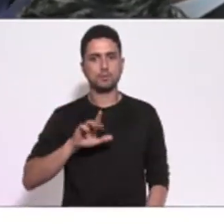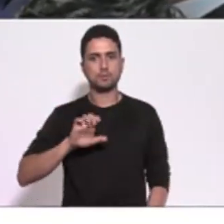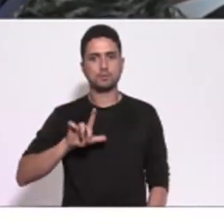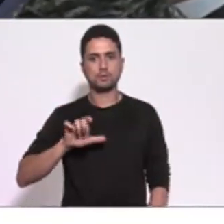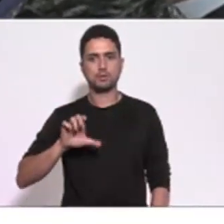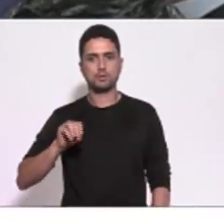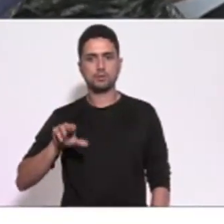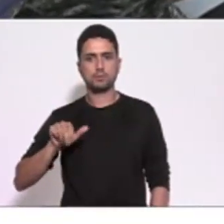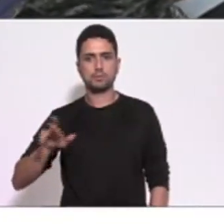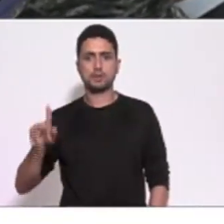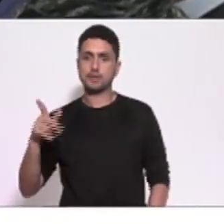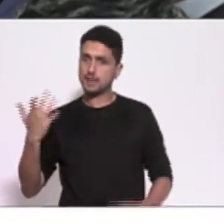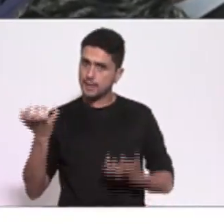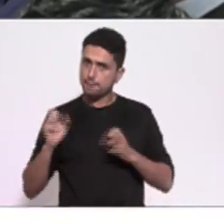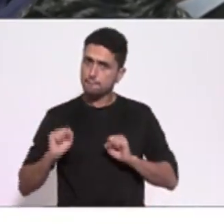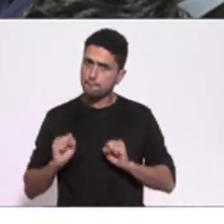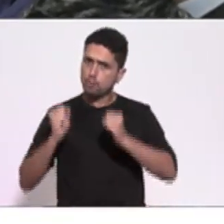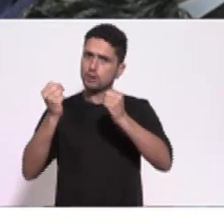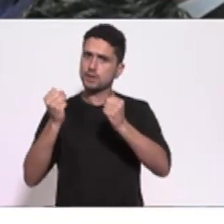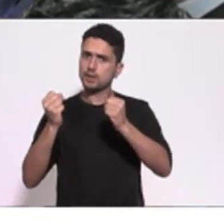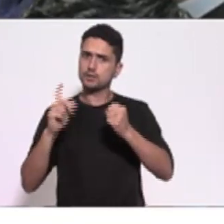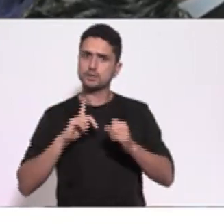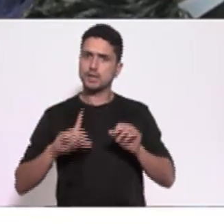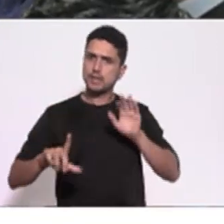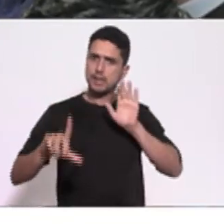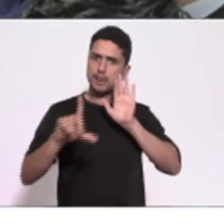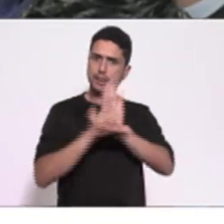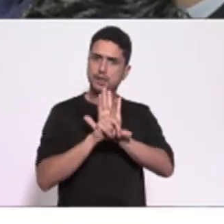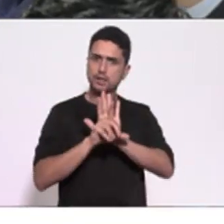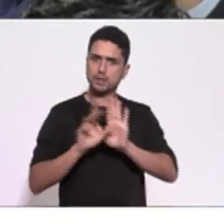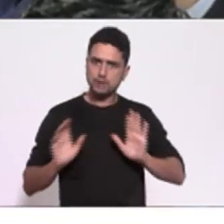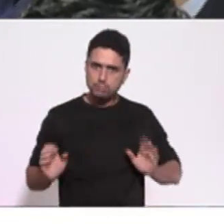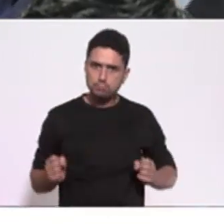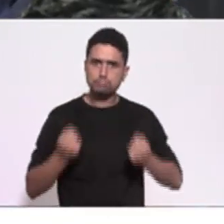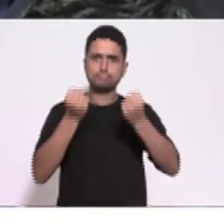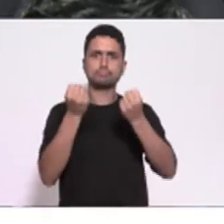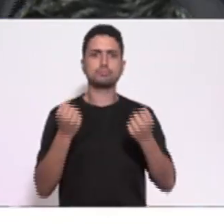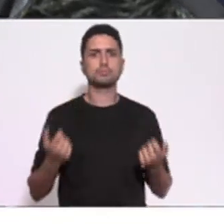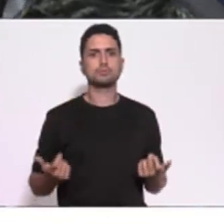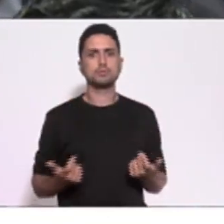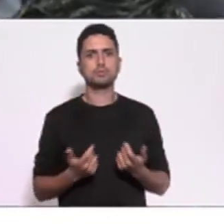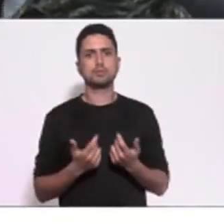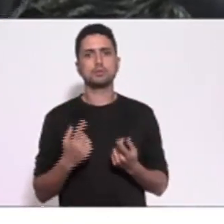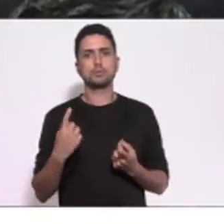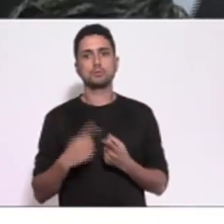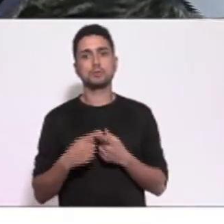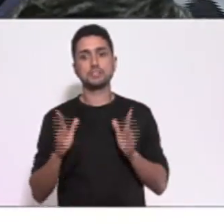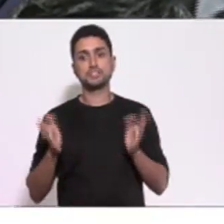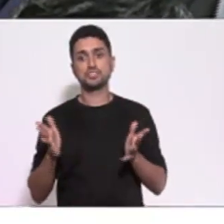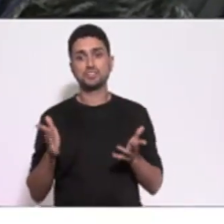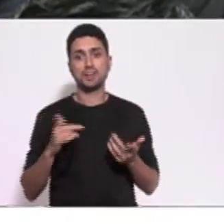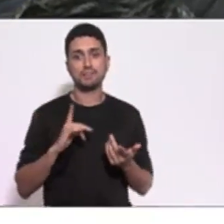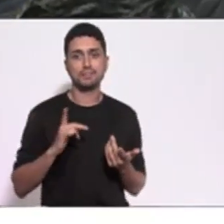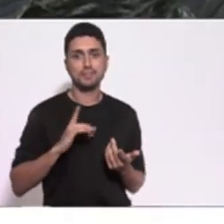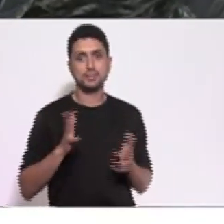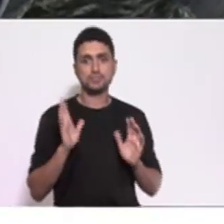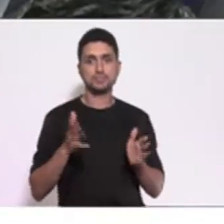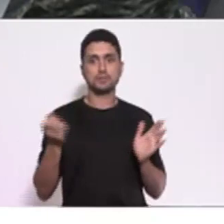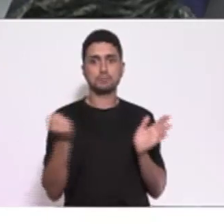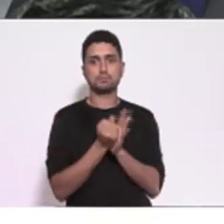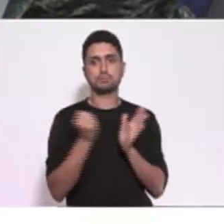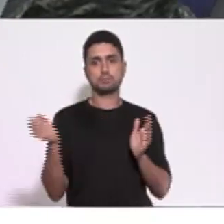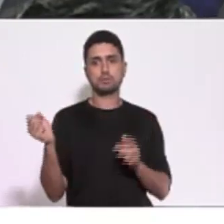uma lei. Então, não há óbice de INEPAC, etc., porque tombado já está. E o